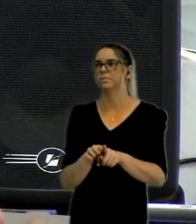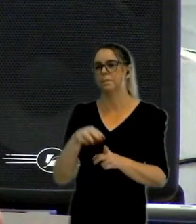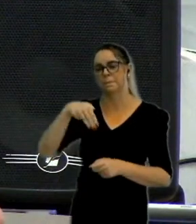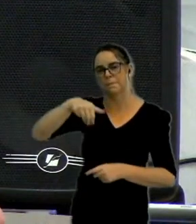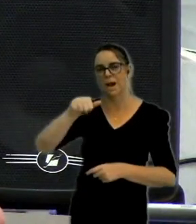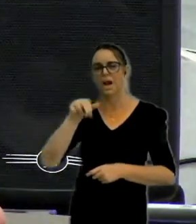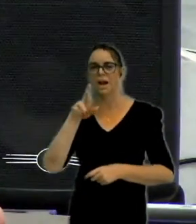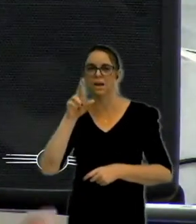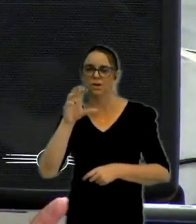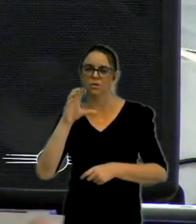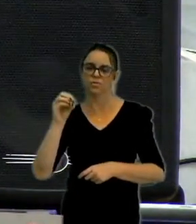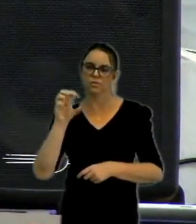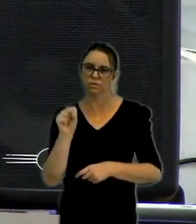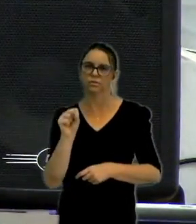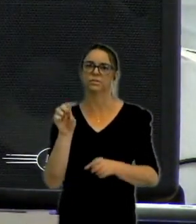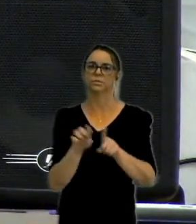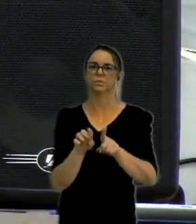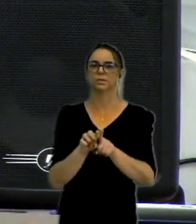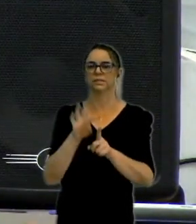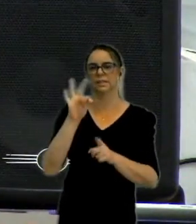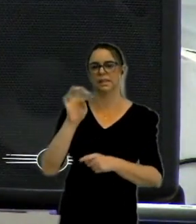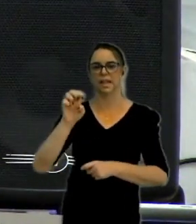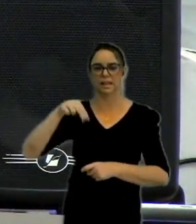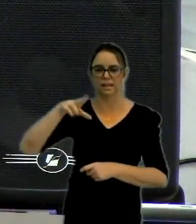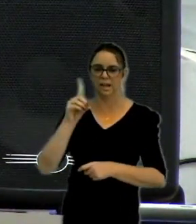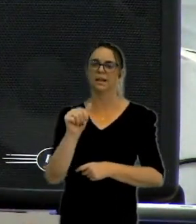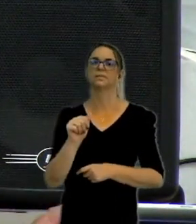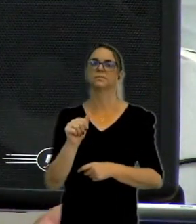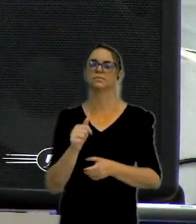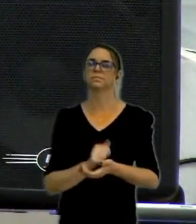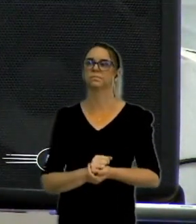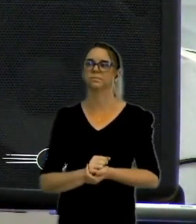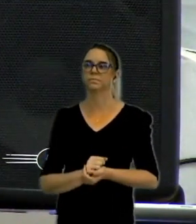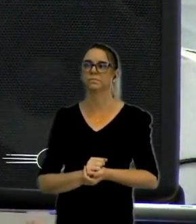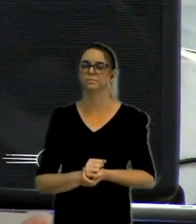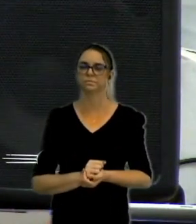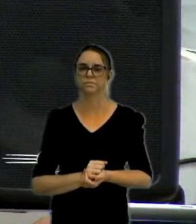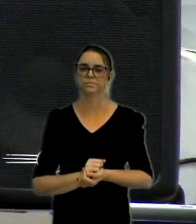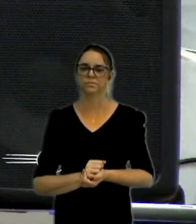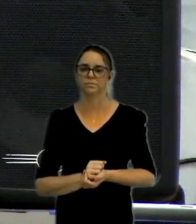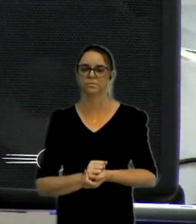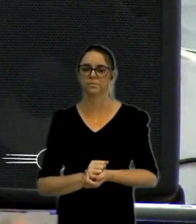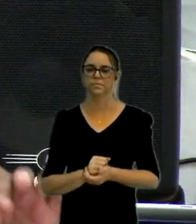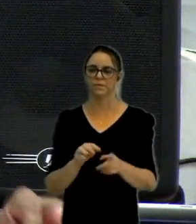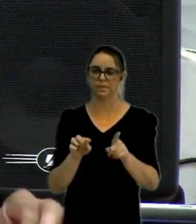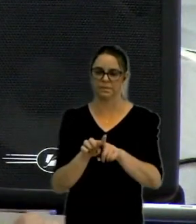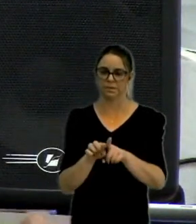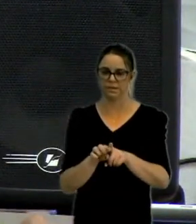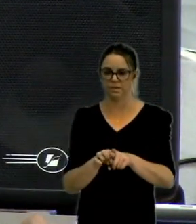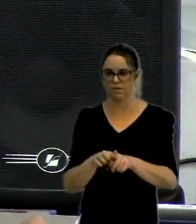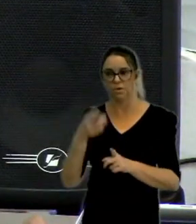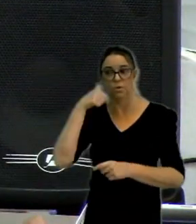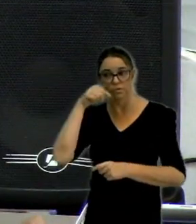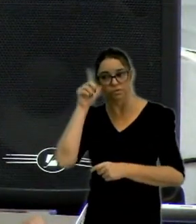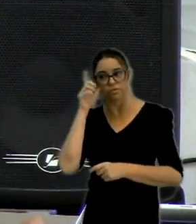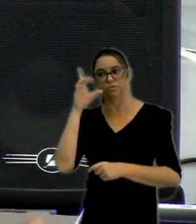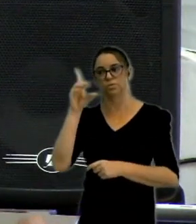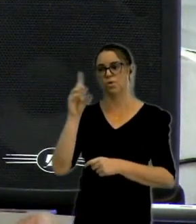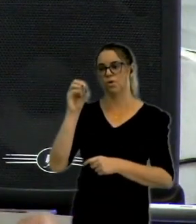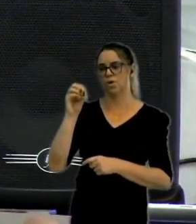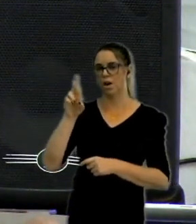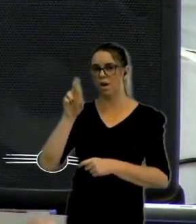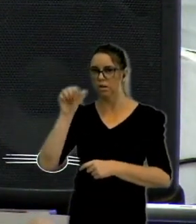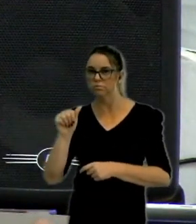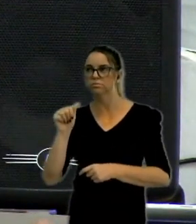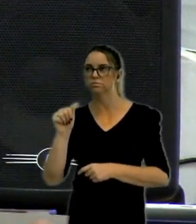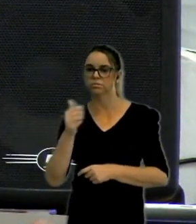Marcos Barreto, a tenda, né, da balança, conhecido como Coelhinha. No dia de ontem, Dora, né?